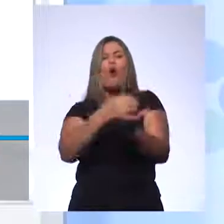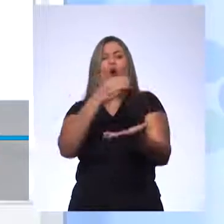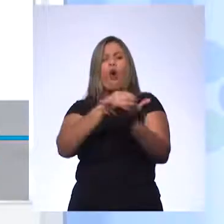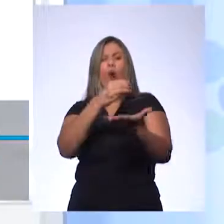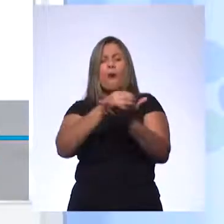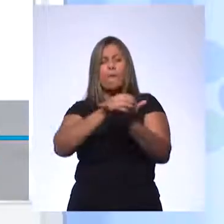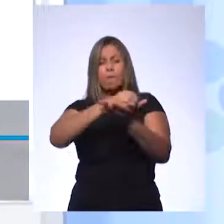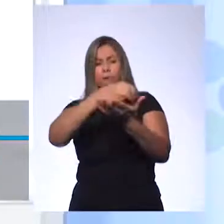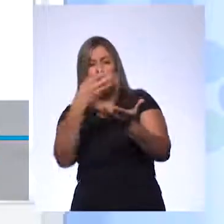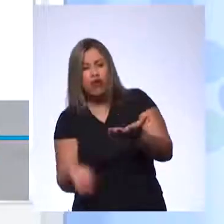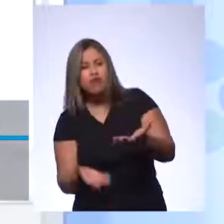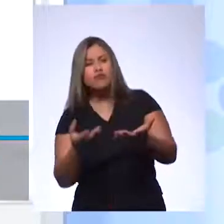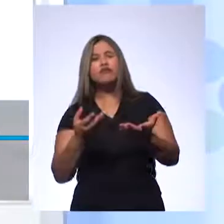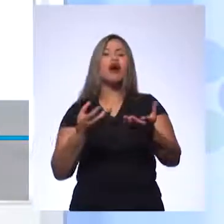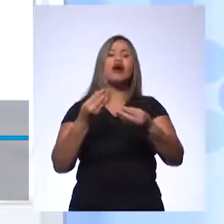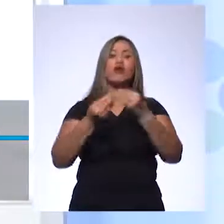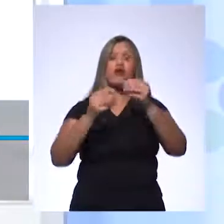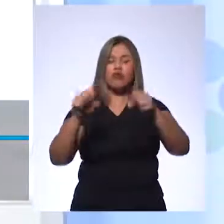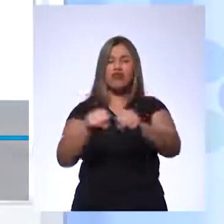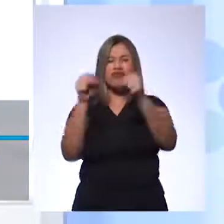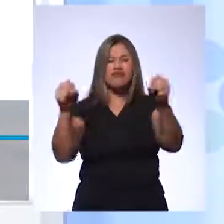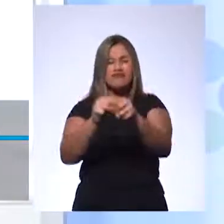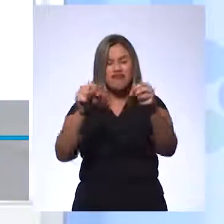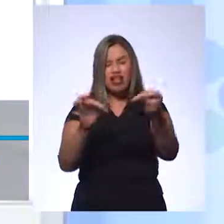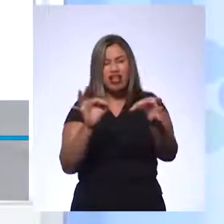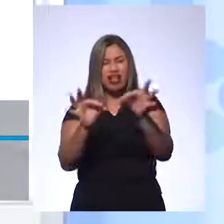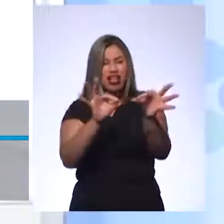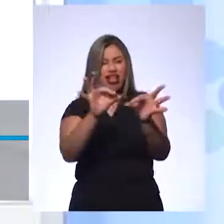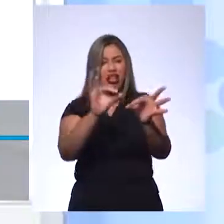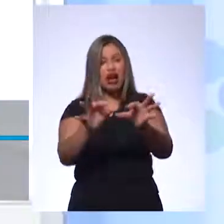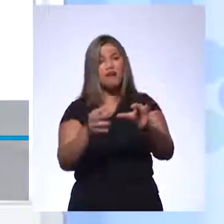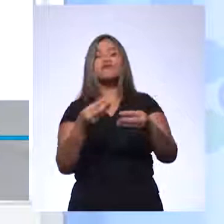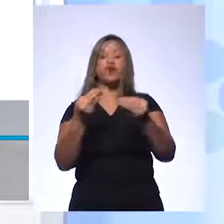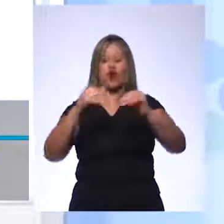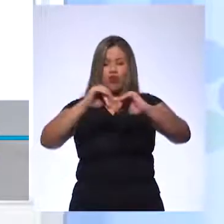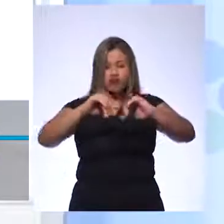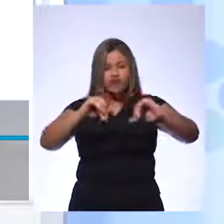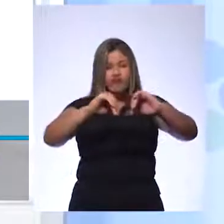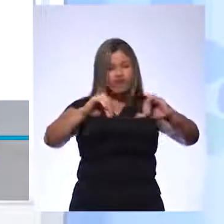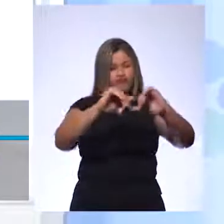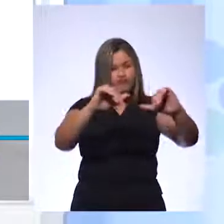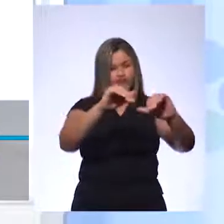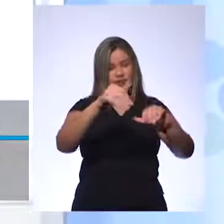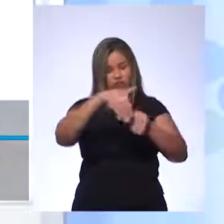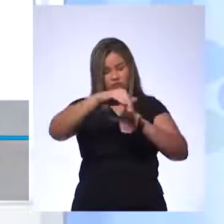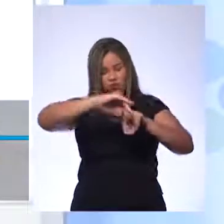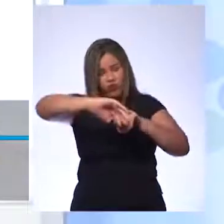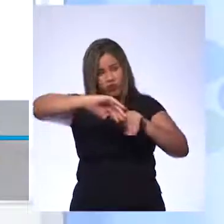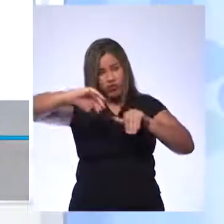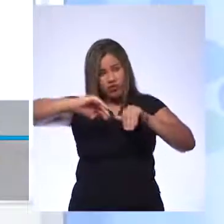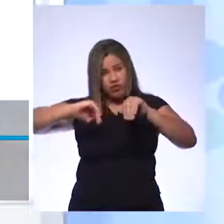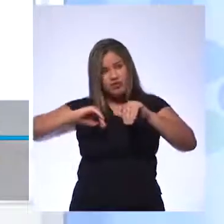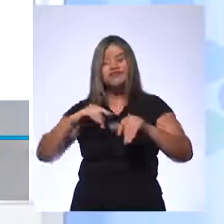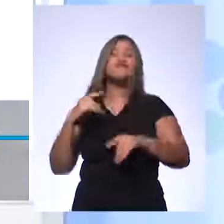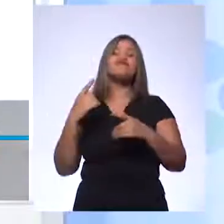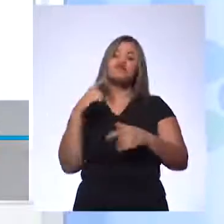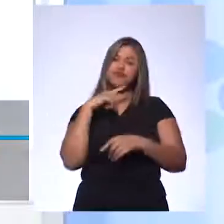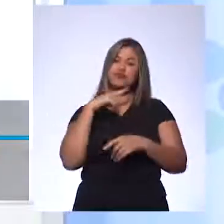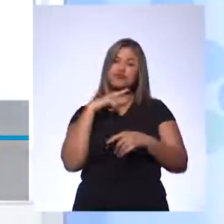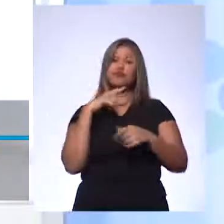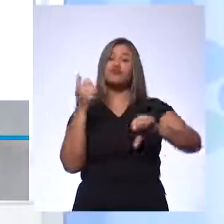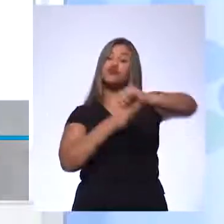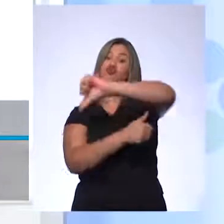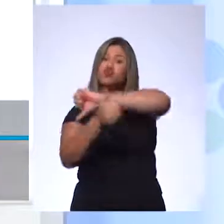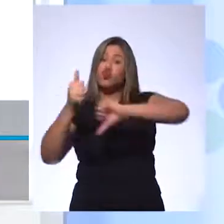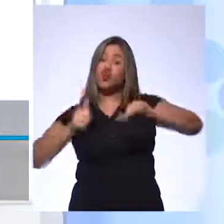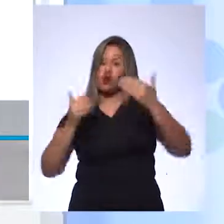pedacinhos então está se fragmentando Quais foram os motivos que levaram o poderoso Império Romano